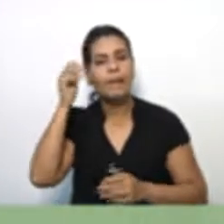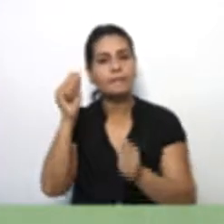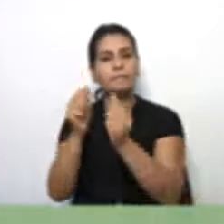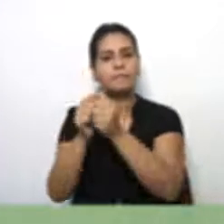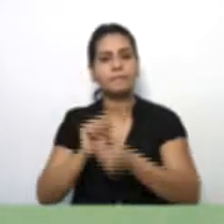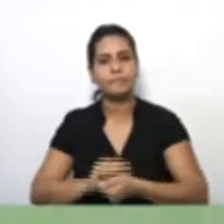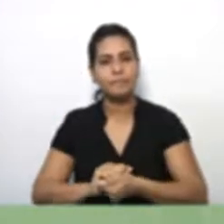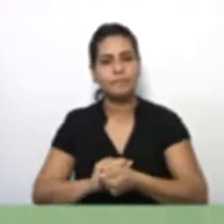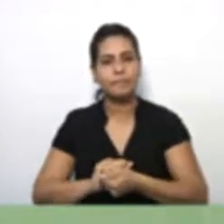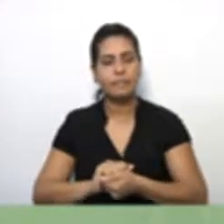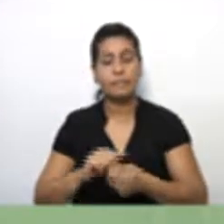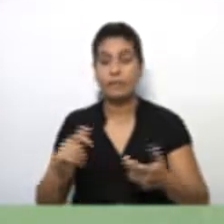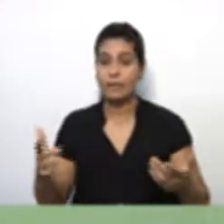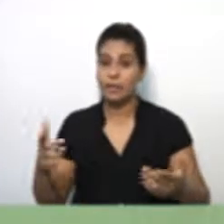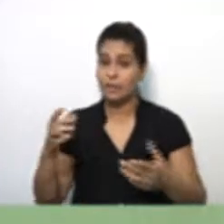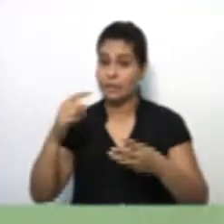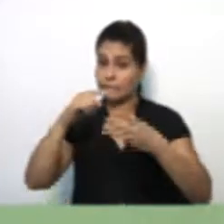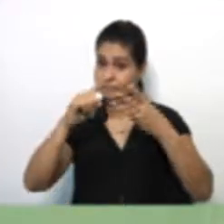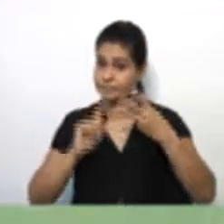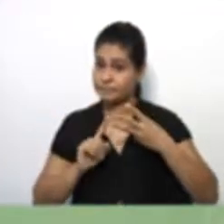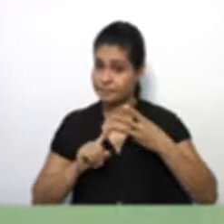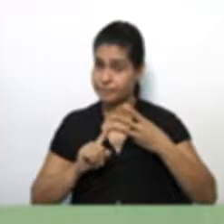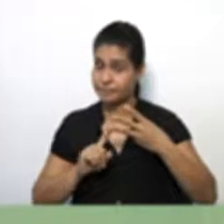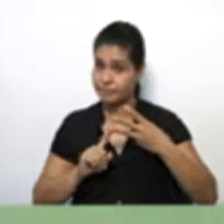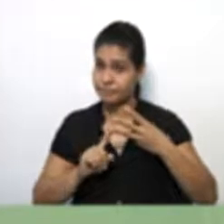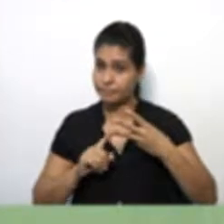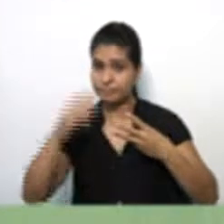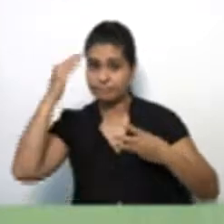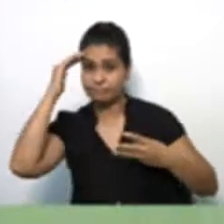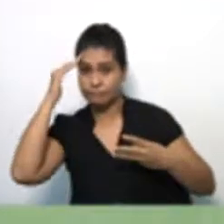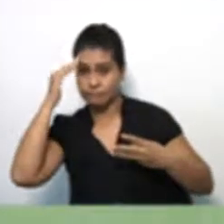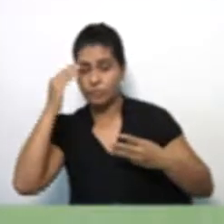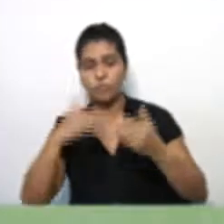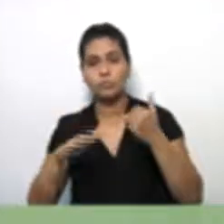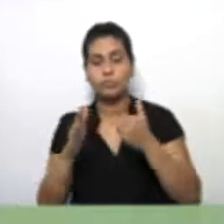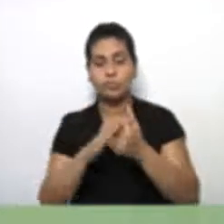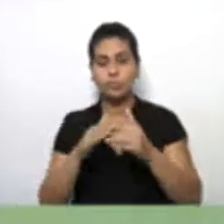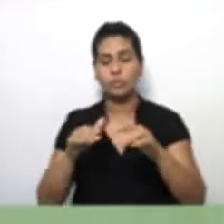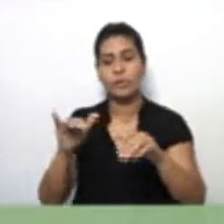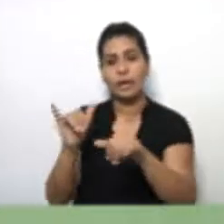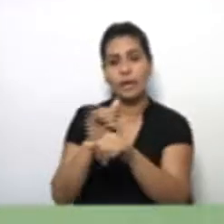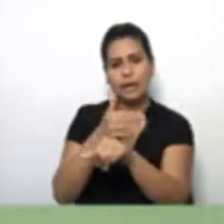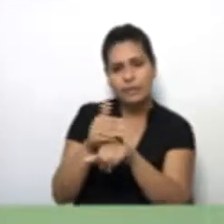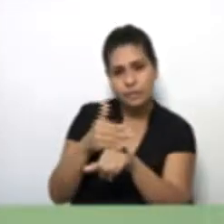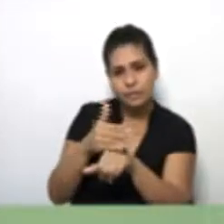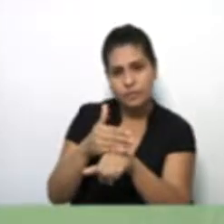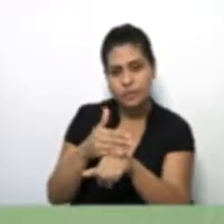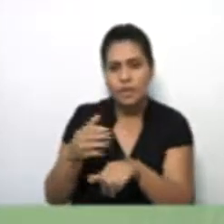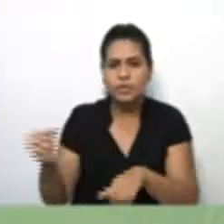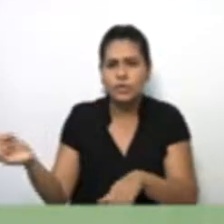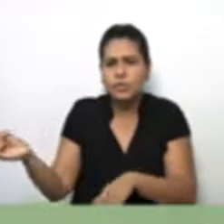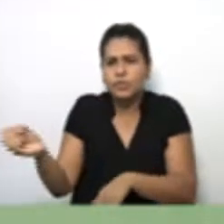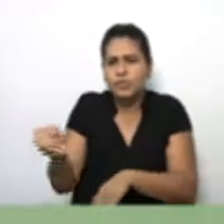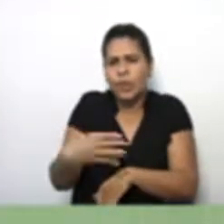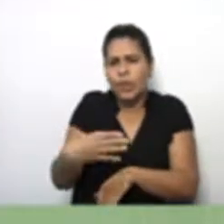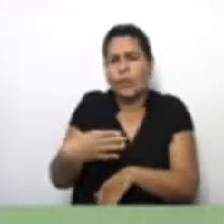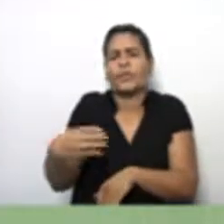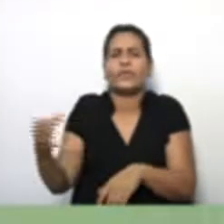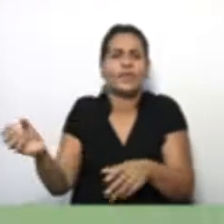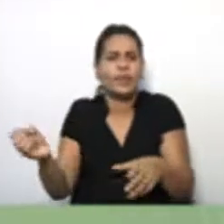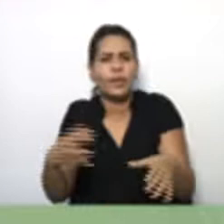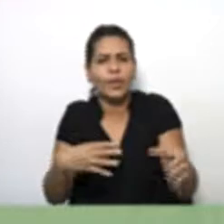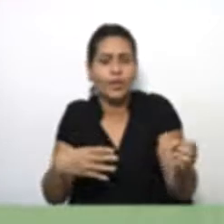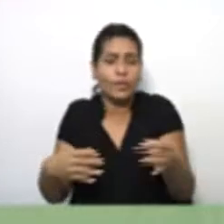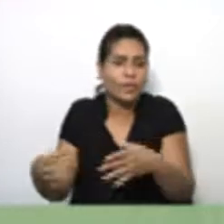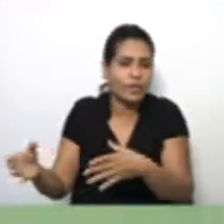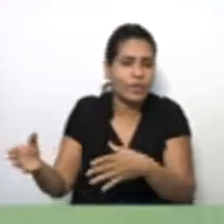adaptação, né? Essa aí é a terceira filosofia. Compreende atividades de planejamento inovativo. Sempre essa palavra inovação também vai